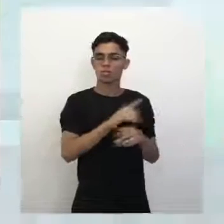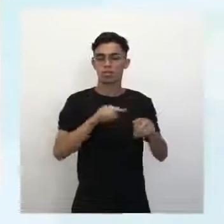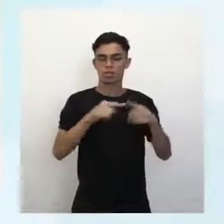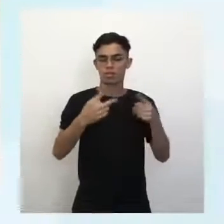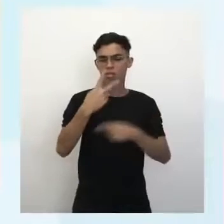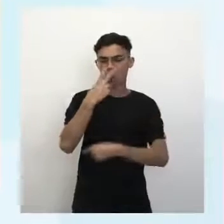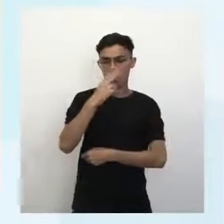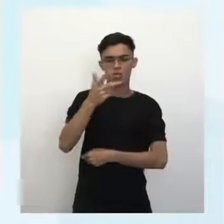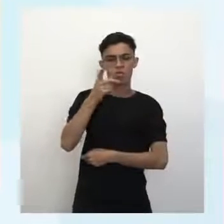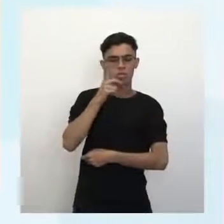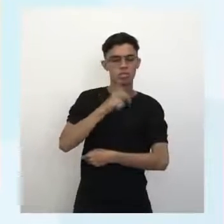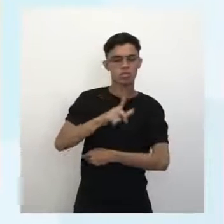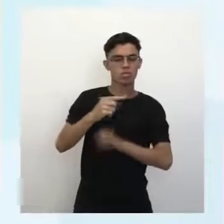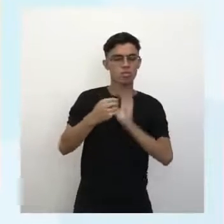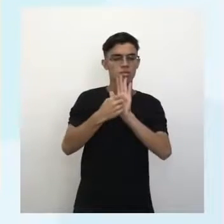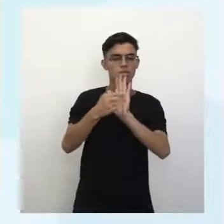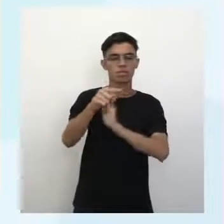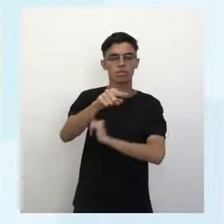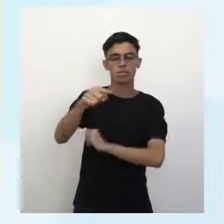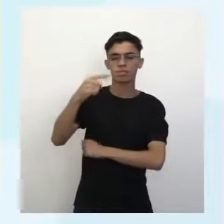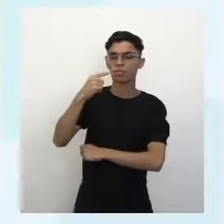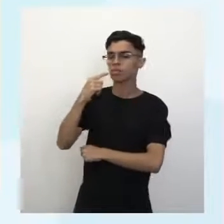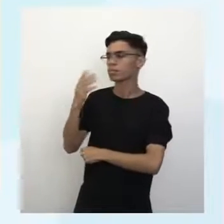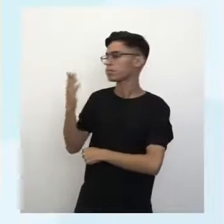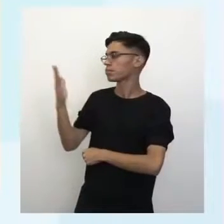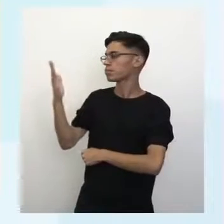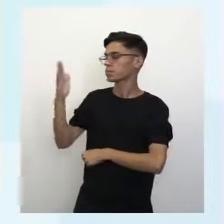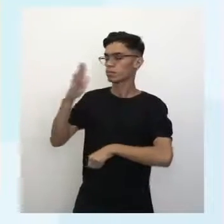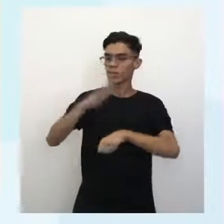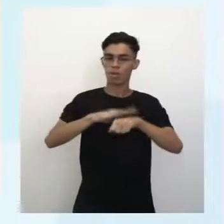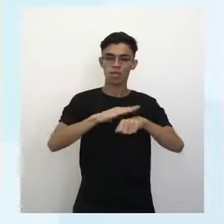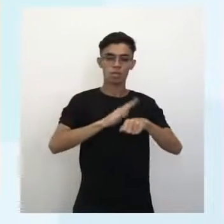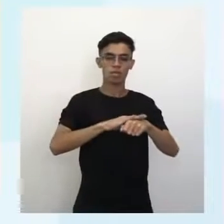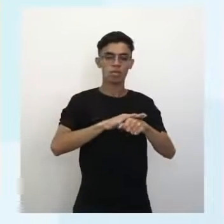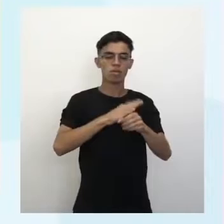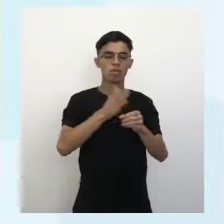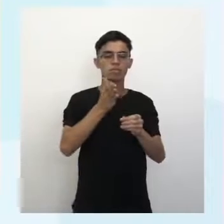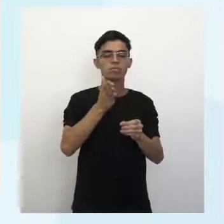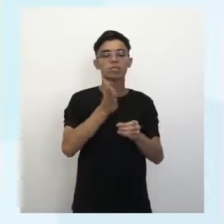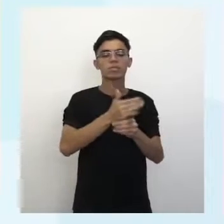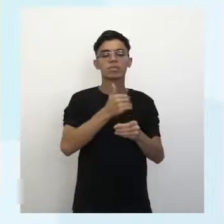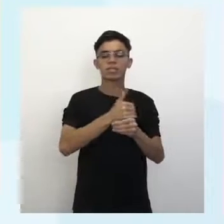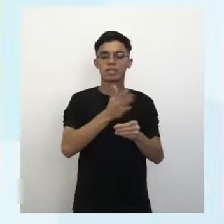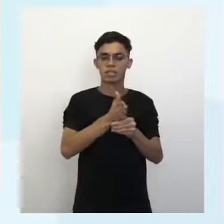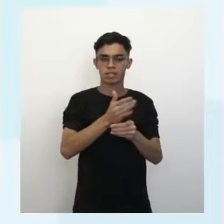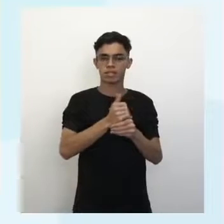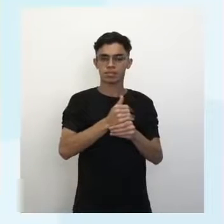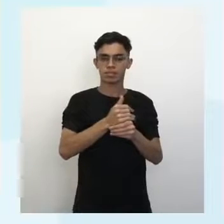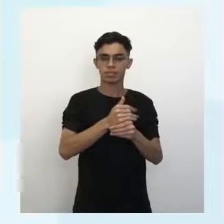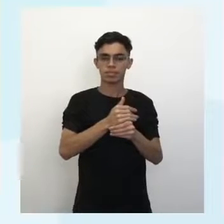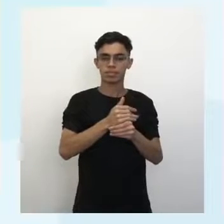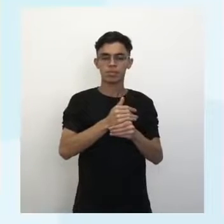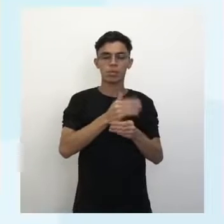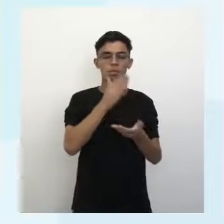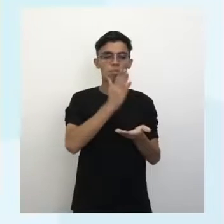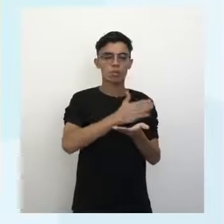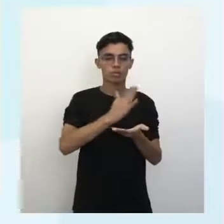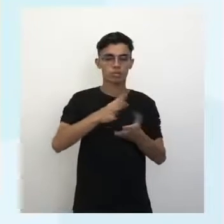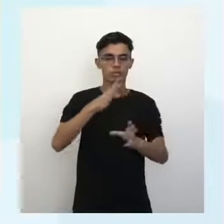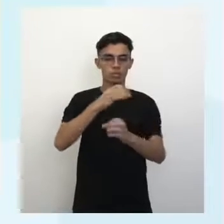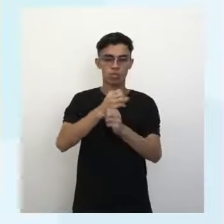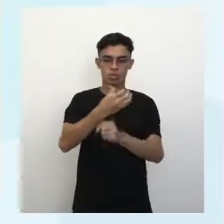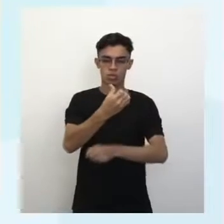acho que já dá para a gente ver alguma coisa. Então eu fiz isso aí, ó. Eu peguei uma batata doce, cortei ela em 6 pedaços, tá?